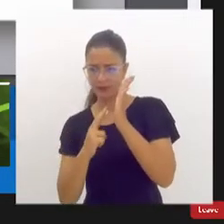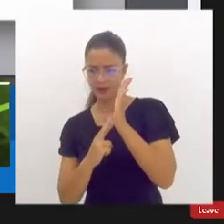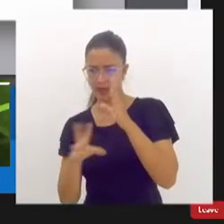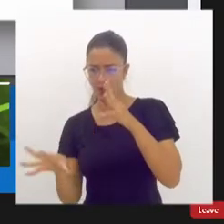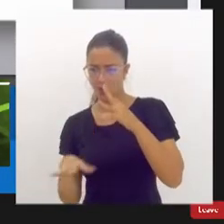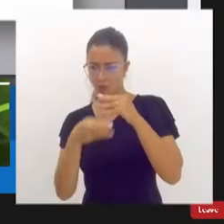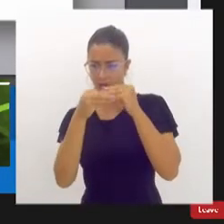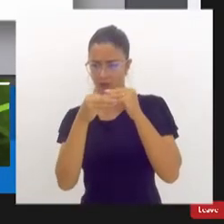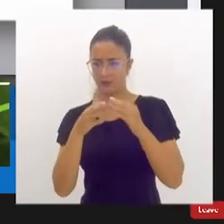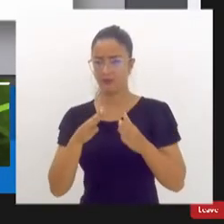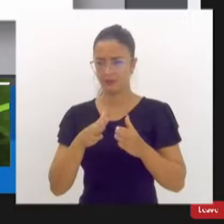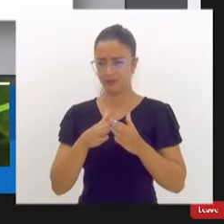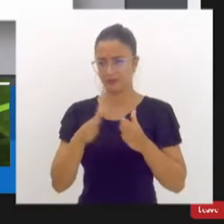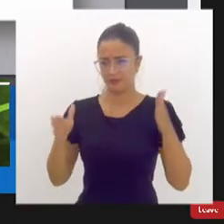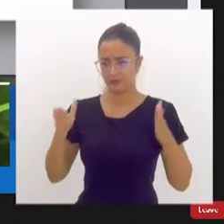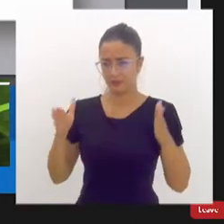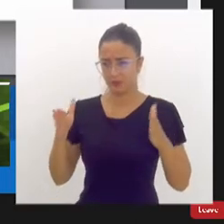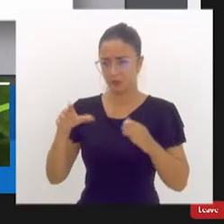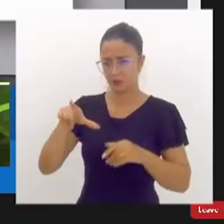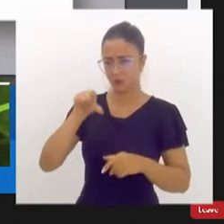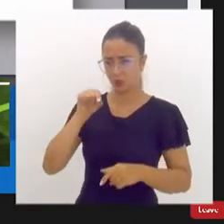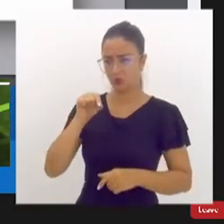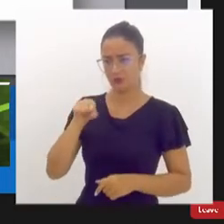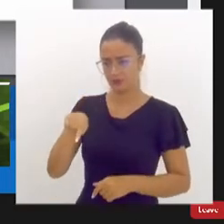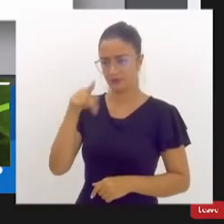da presidência, pode passar, por favor?